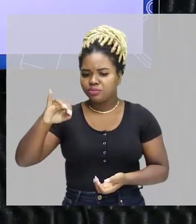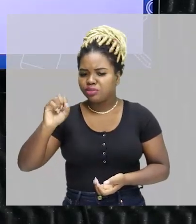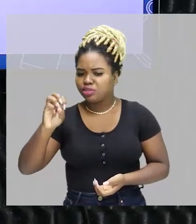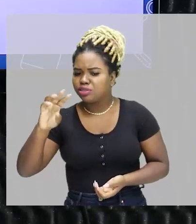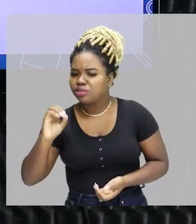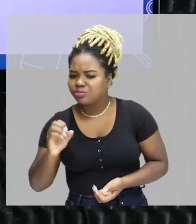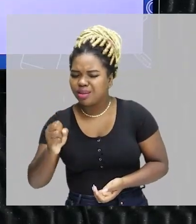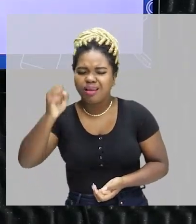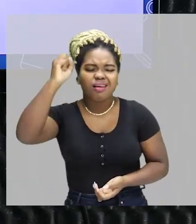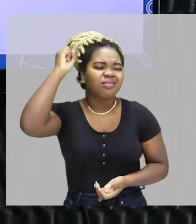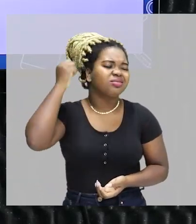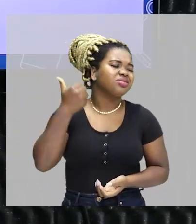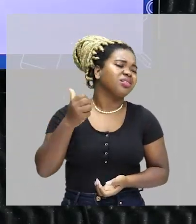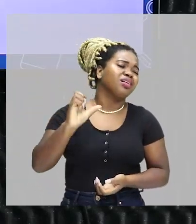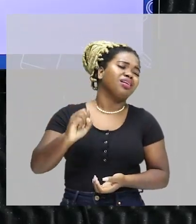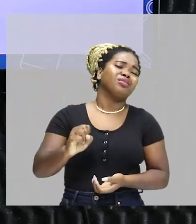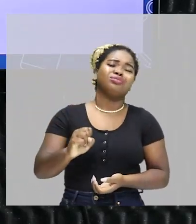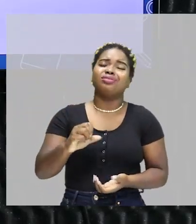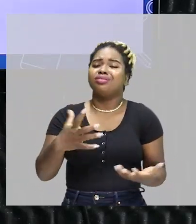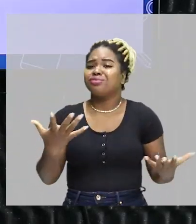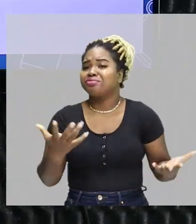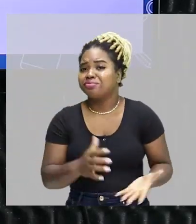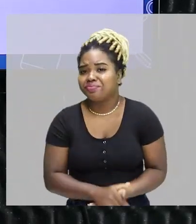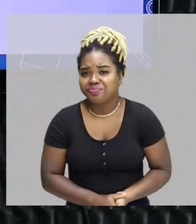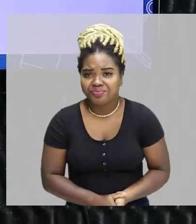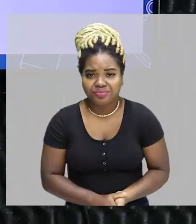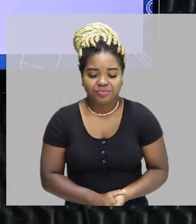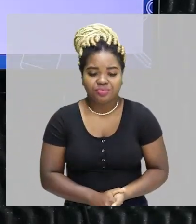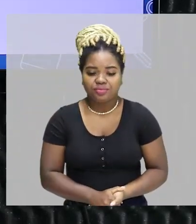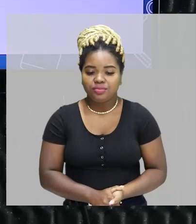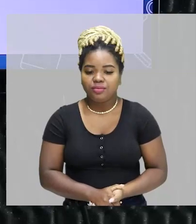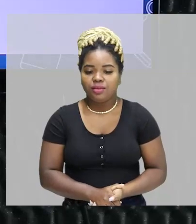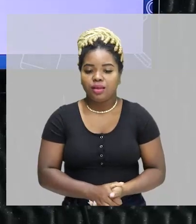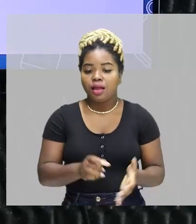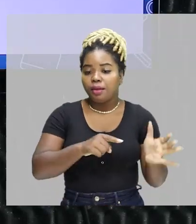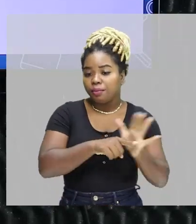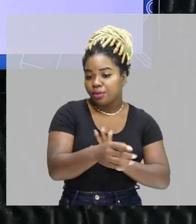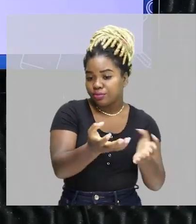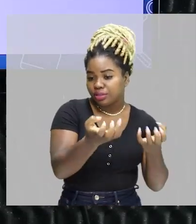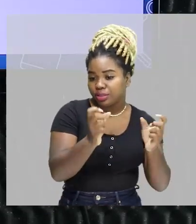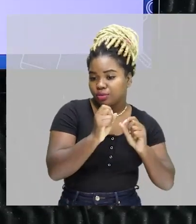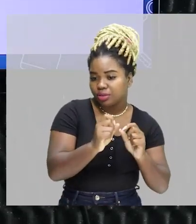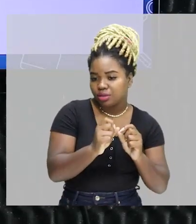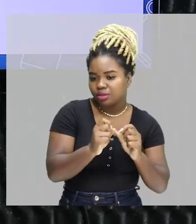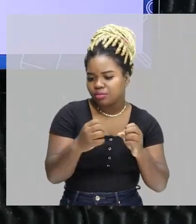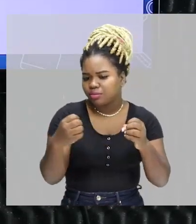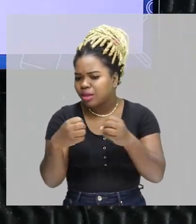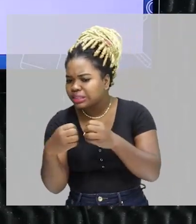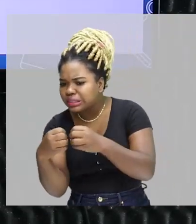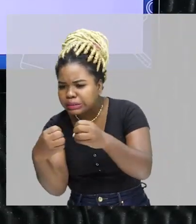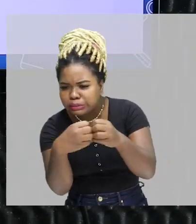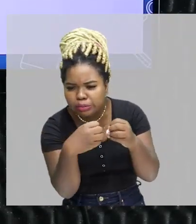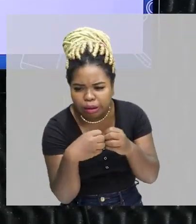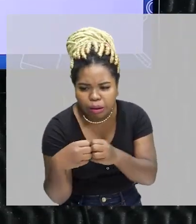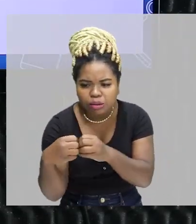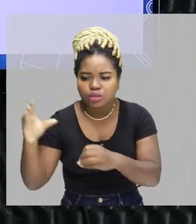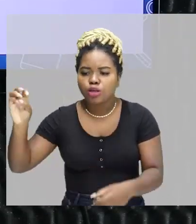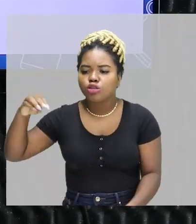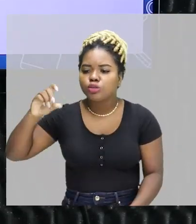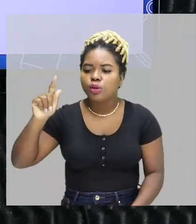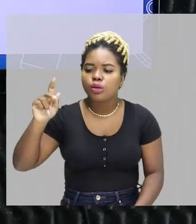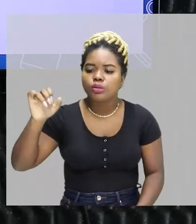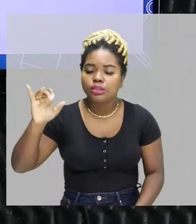século XVIII, está muito distante. O bojo da questão está querendo está mais perto da